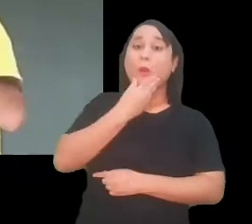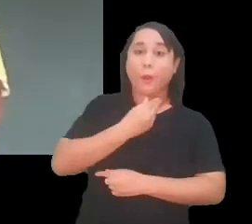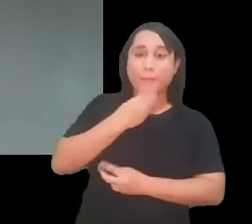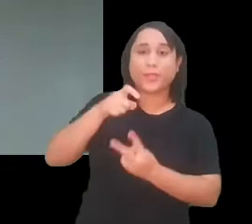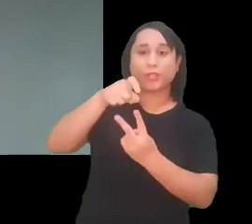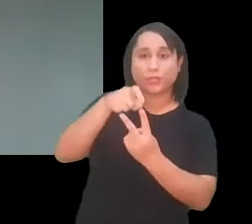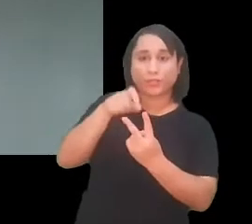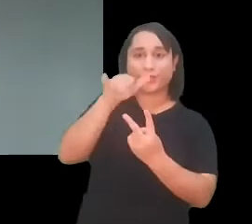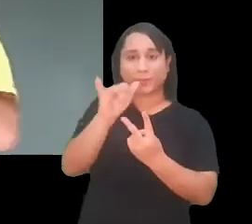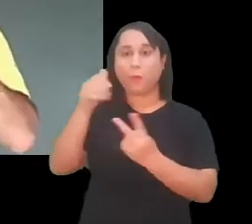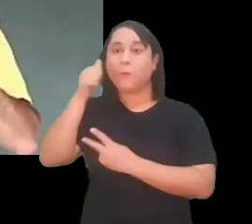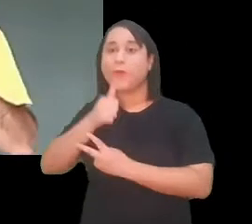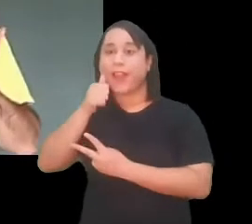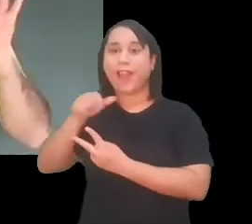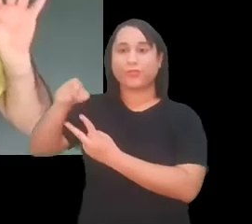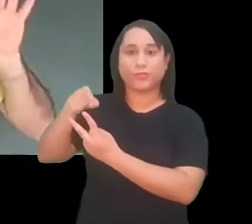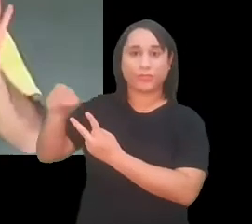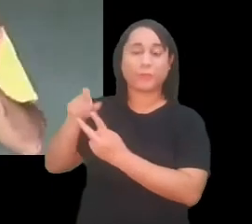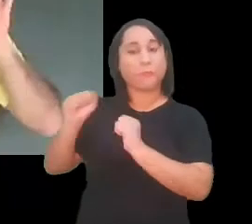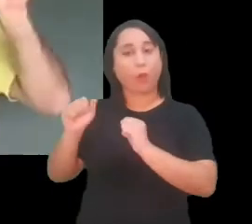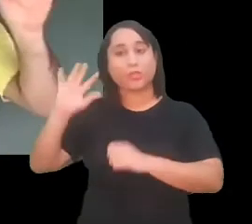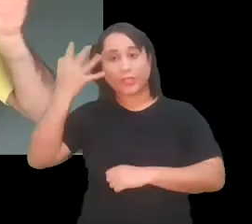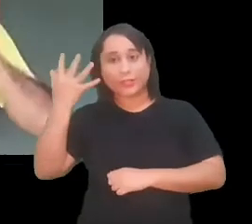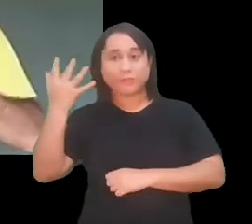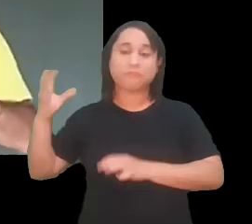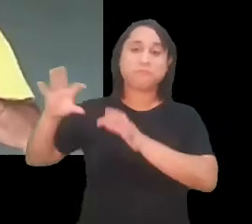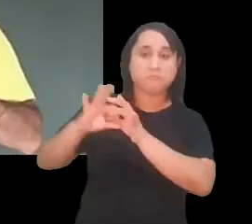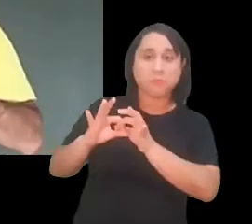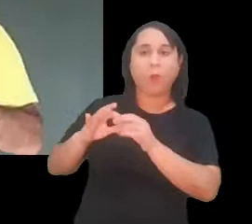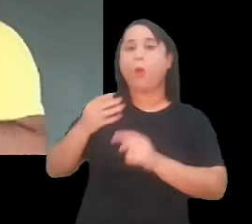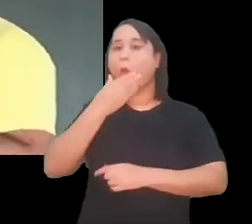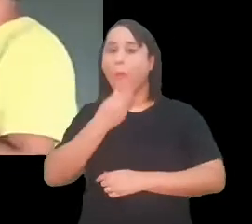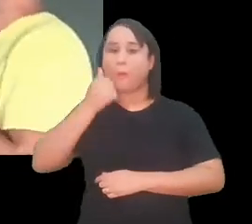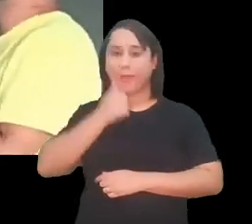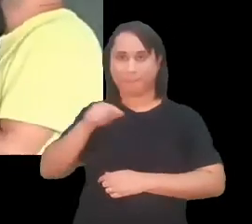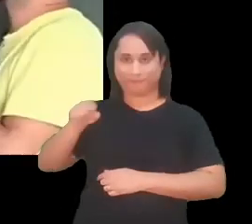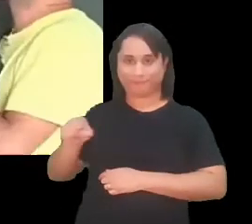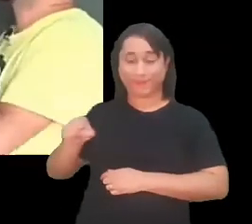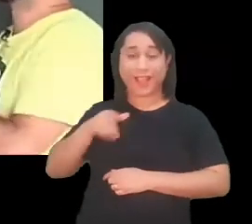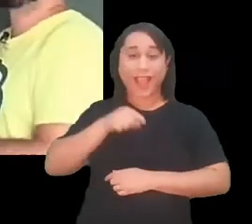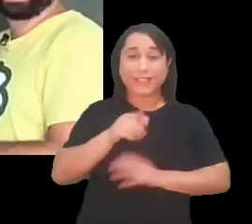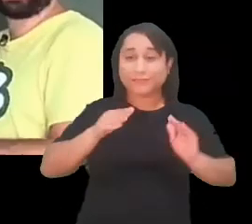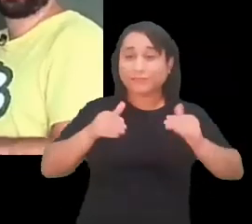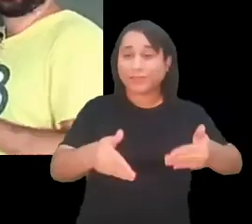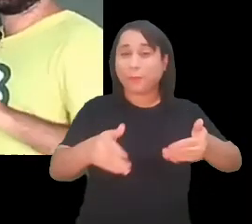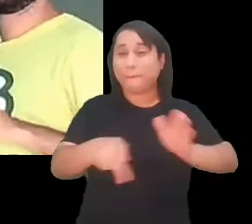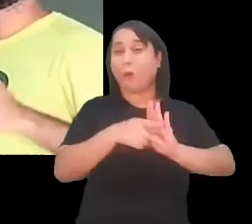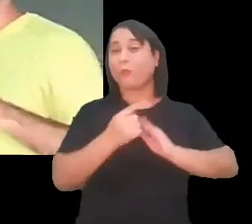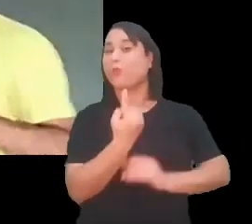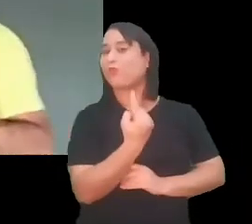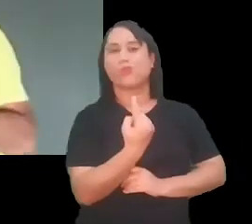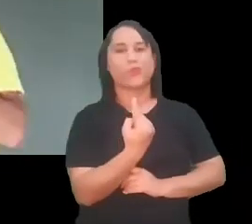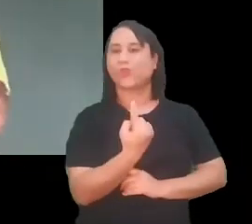e mulheres XX, essa é uma herança que pode ocorrer em homens e mulheres. Agora, a herança restrita ao sexo, ela